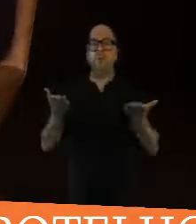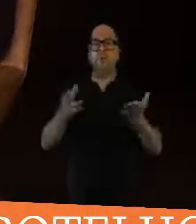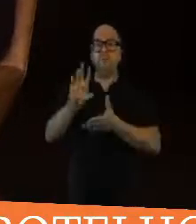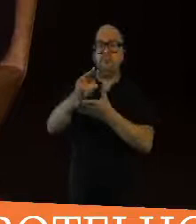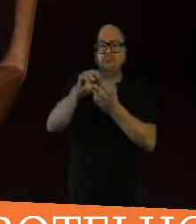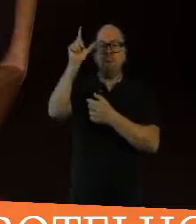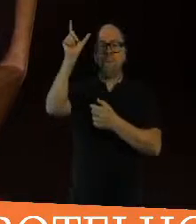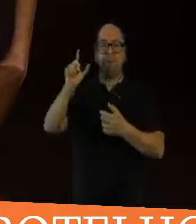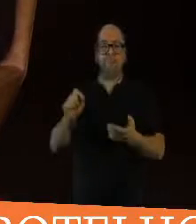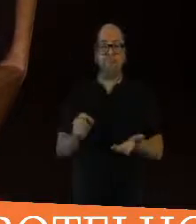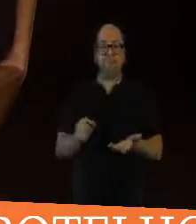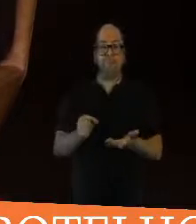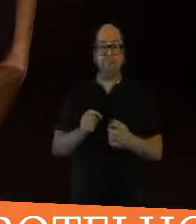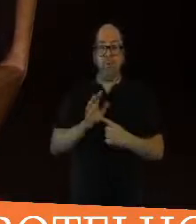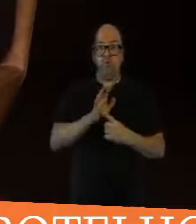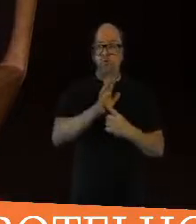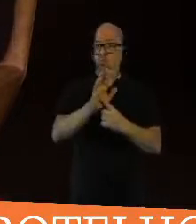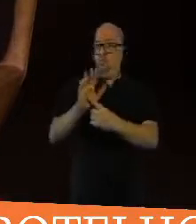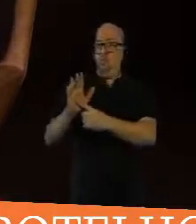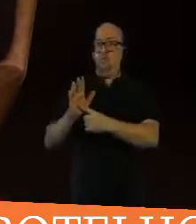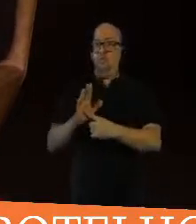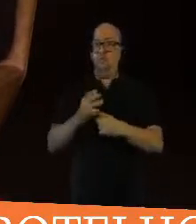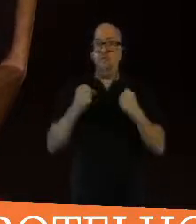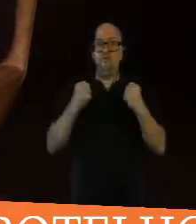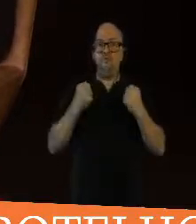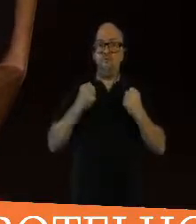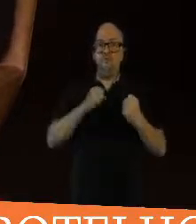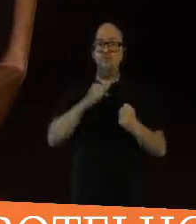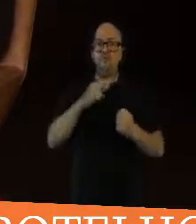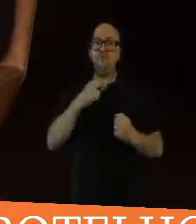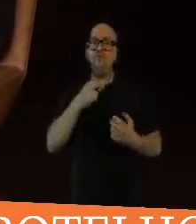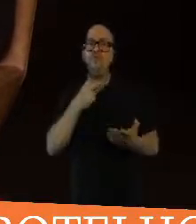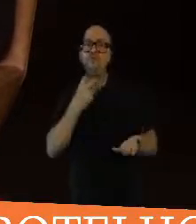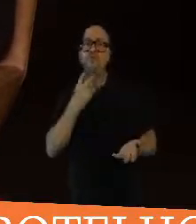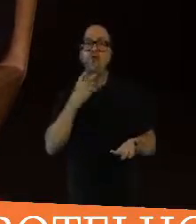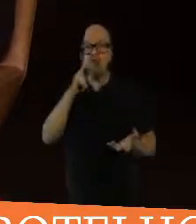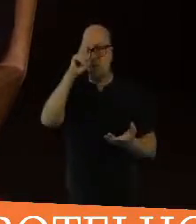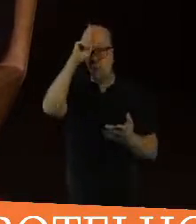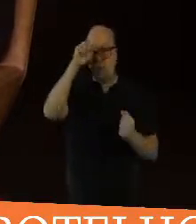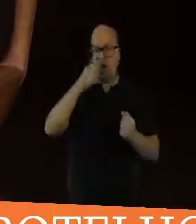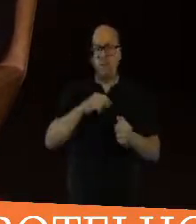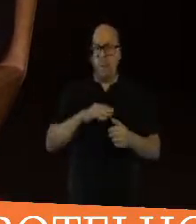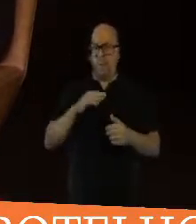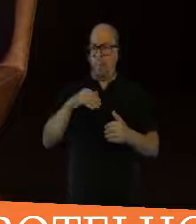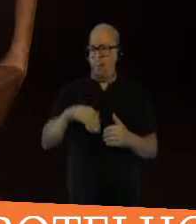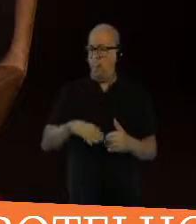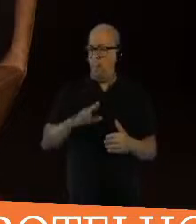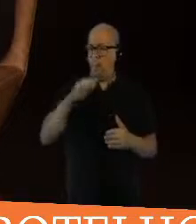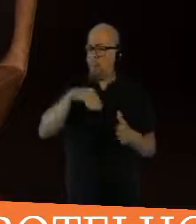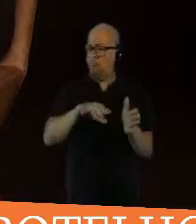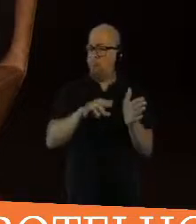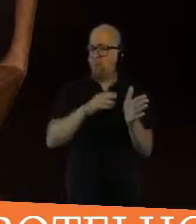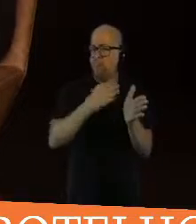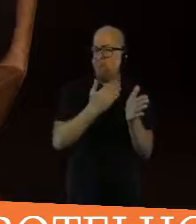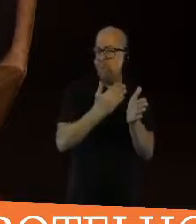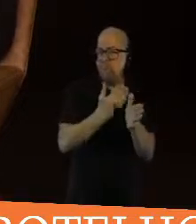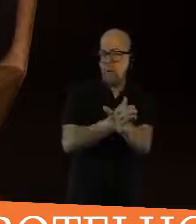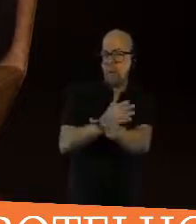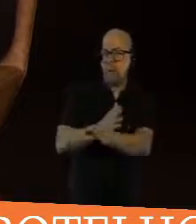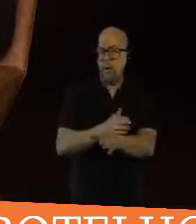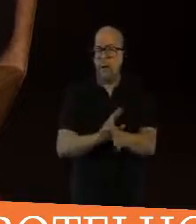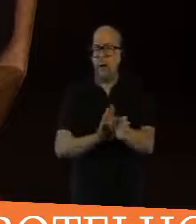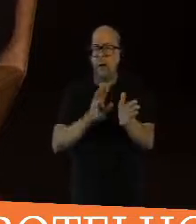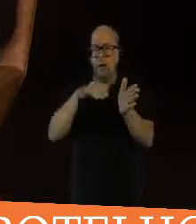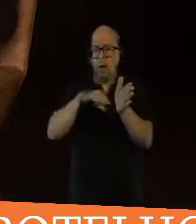marcante, de alguma maneira. Né? E, para isso, eles tentavam desenvolver o vibrato, uma articulação muito boa, a